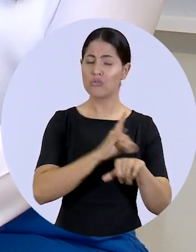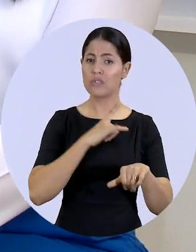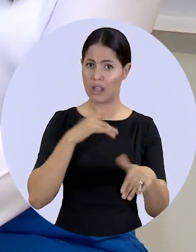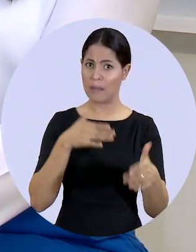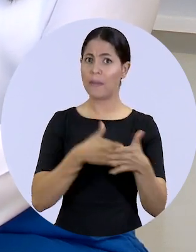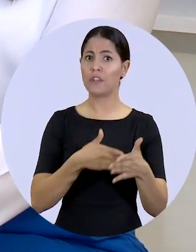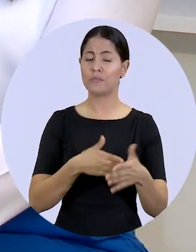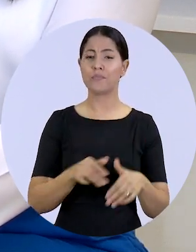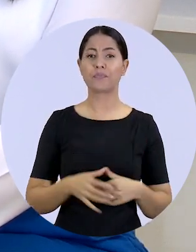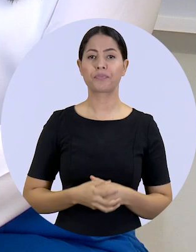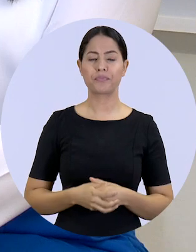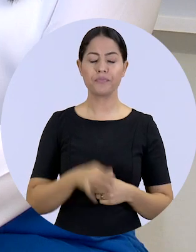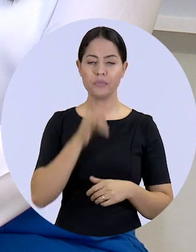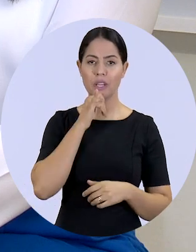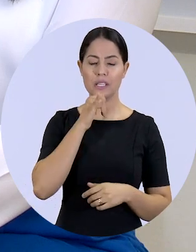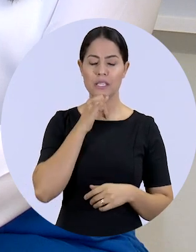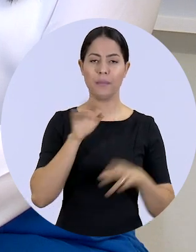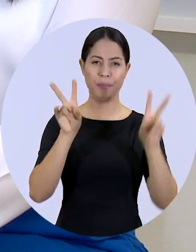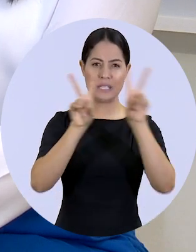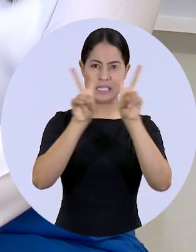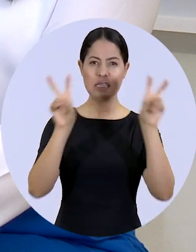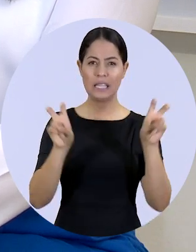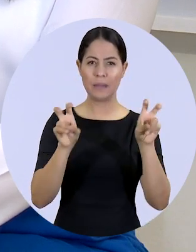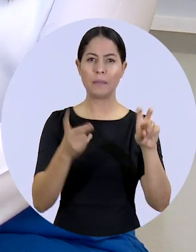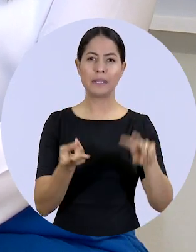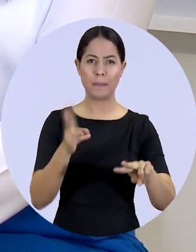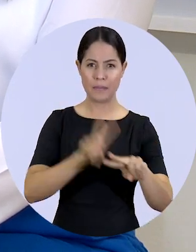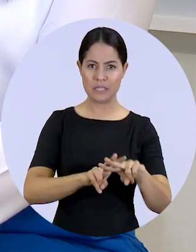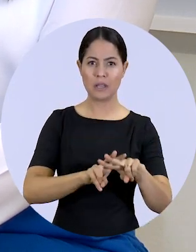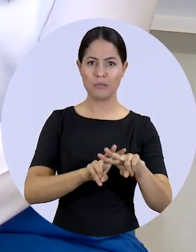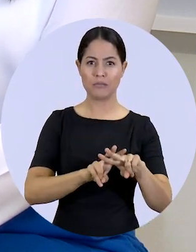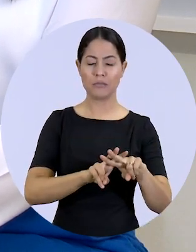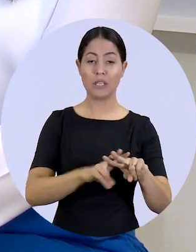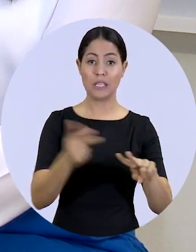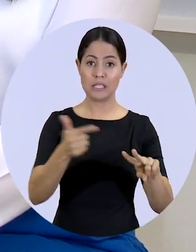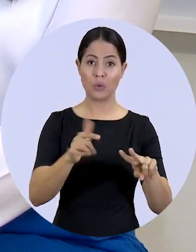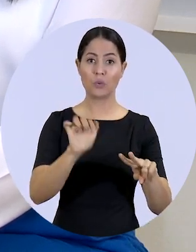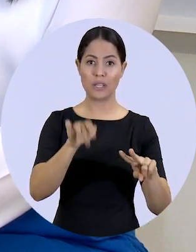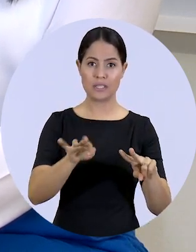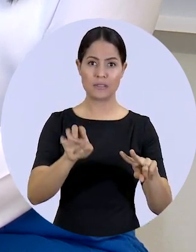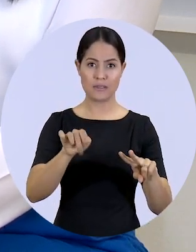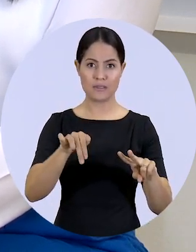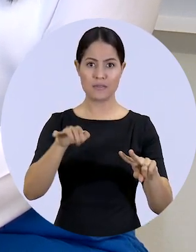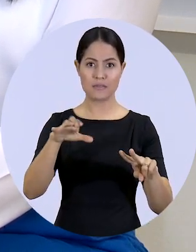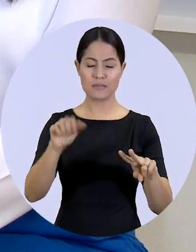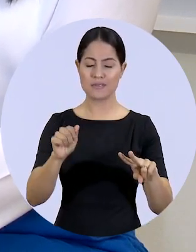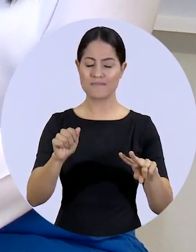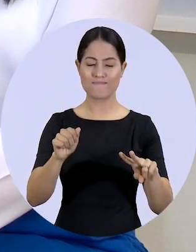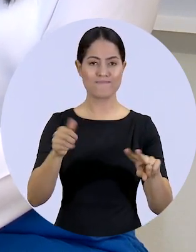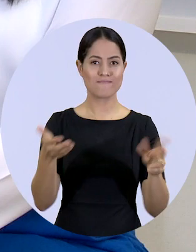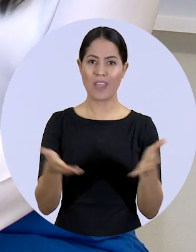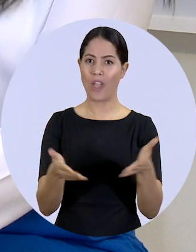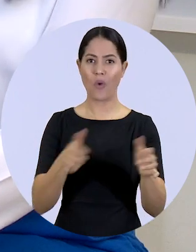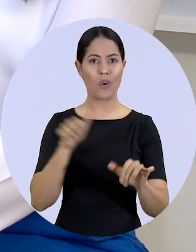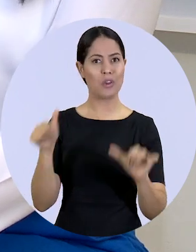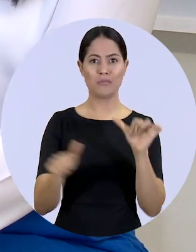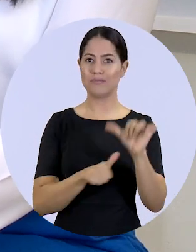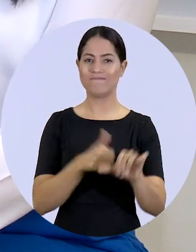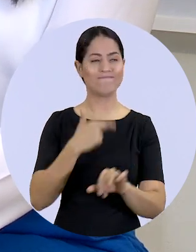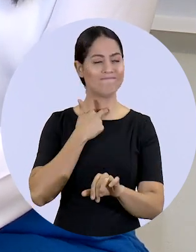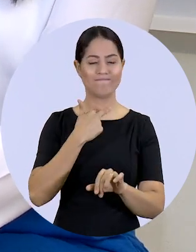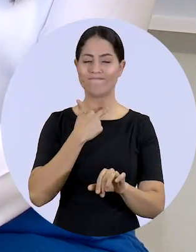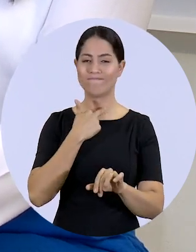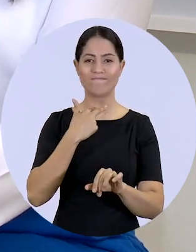eu entendo que essa questão da prisão da segunda instância, ela neste momento não deveria ser mudada e não